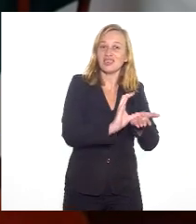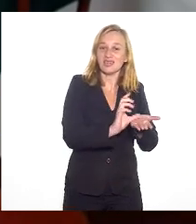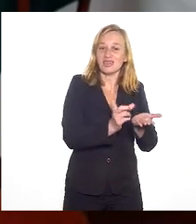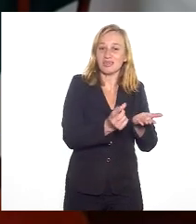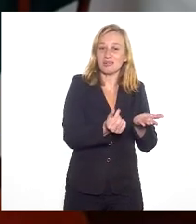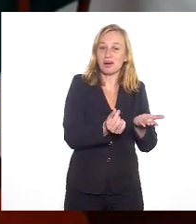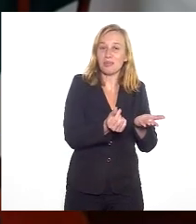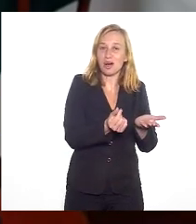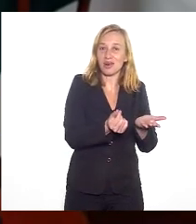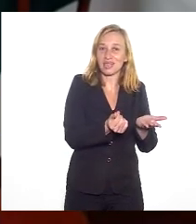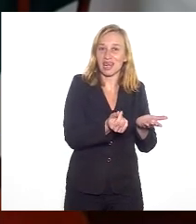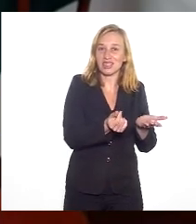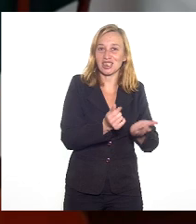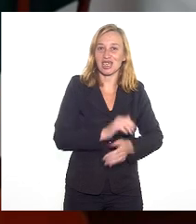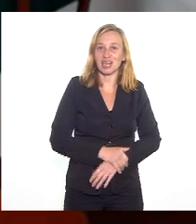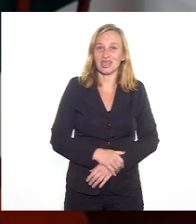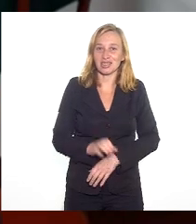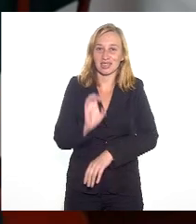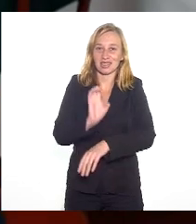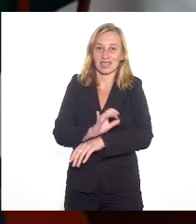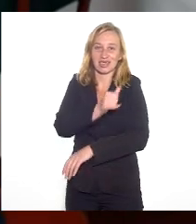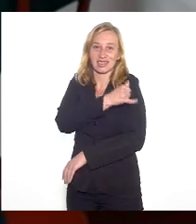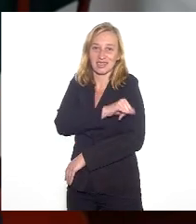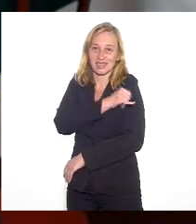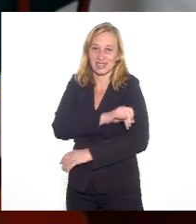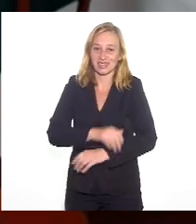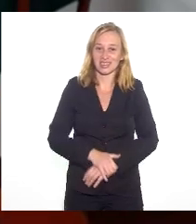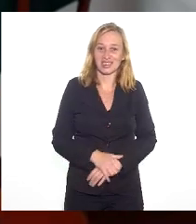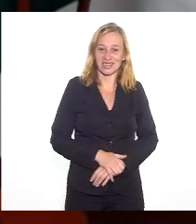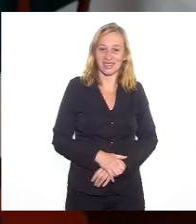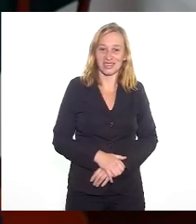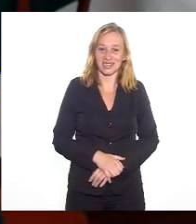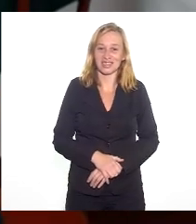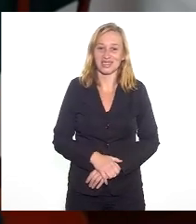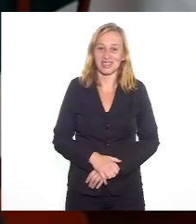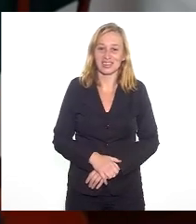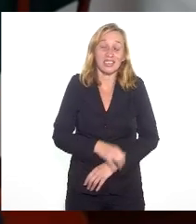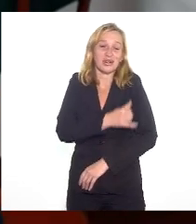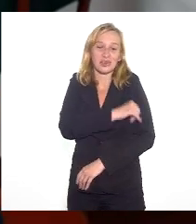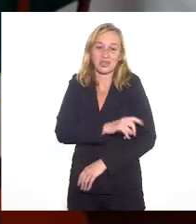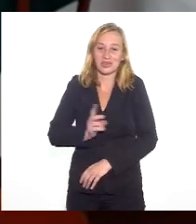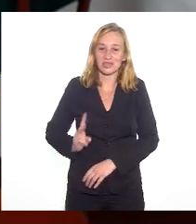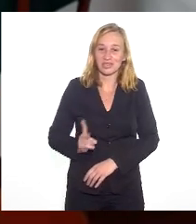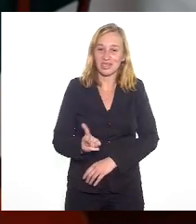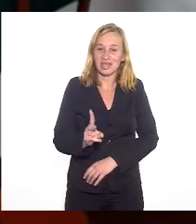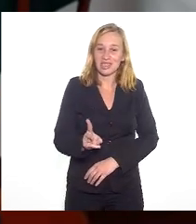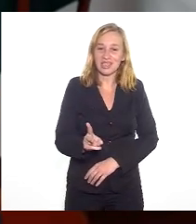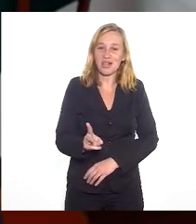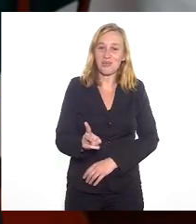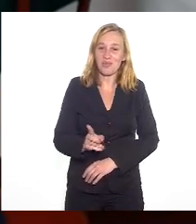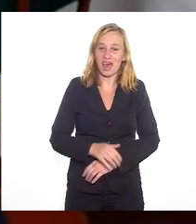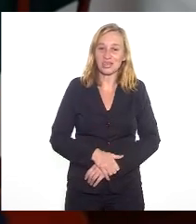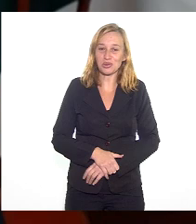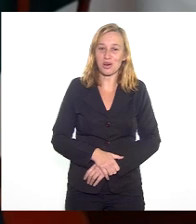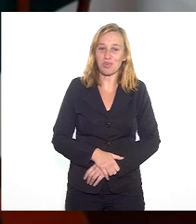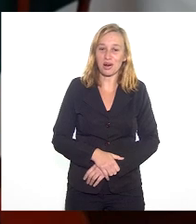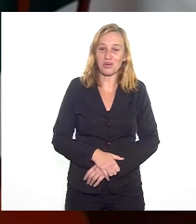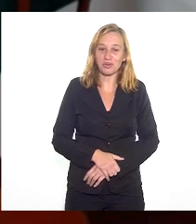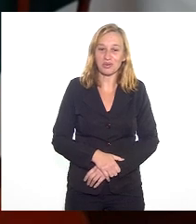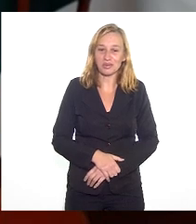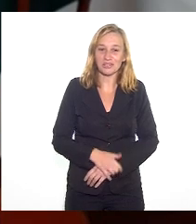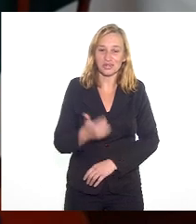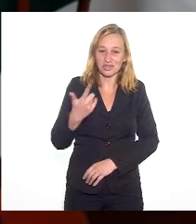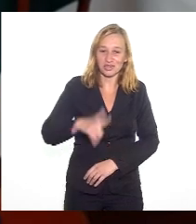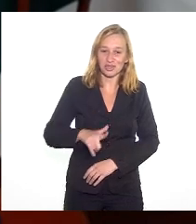de tributação no Rio de Janeiro. É inviável o Rio continuar com a tributação do jeito que é. Mais uma